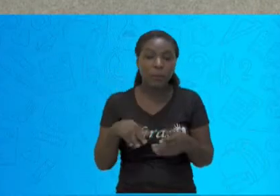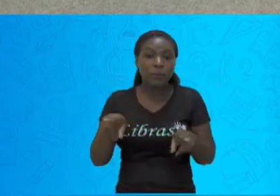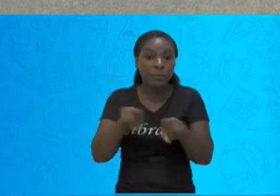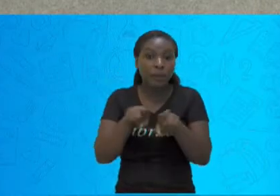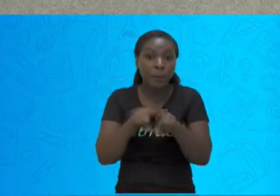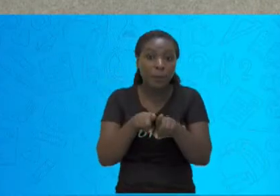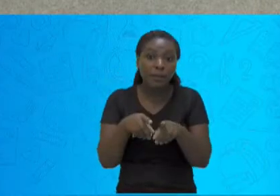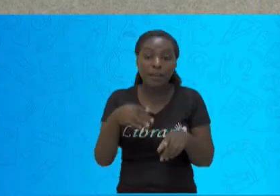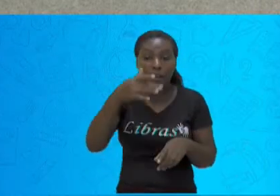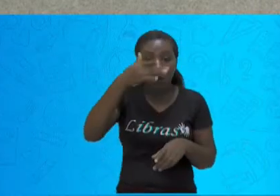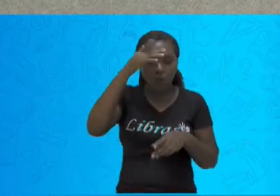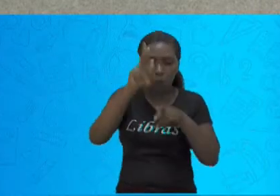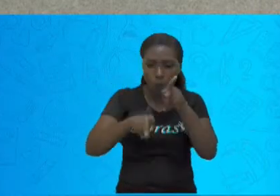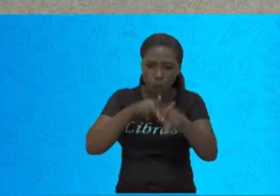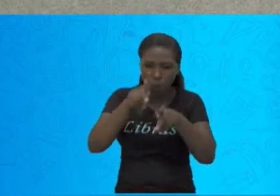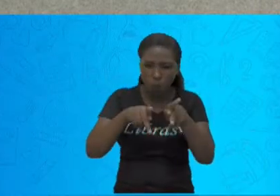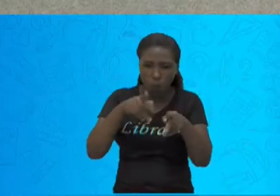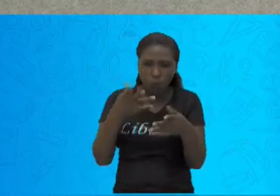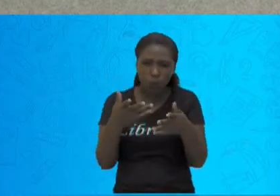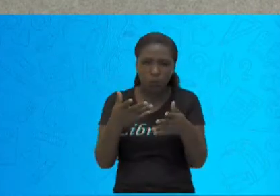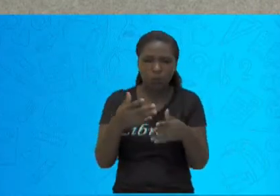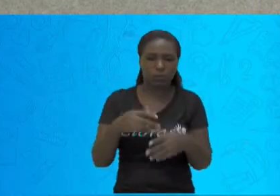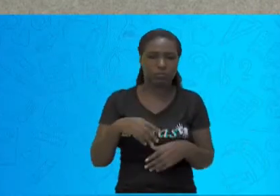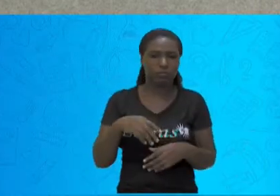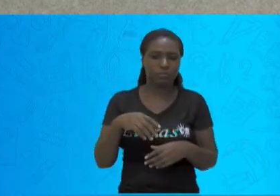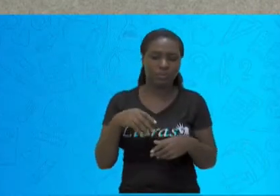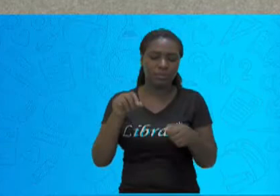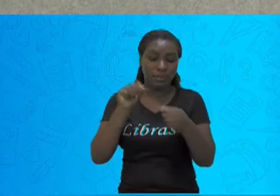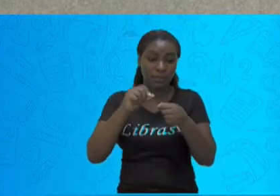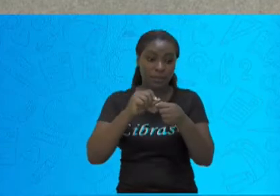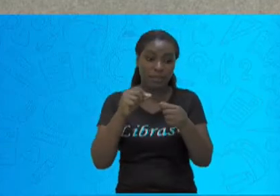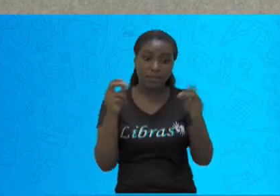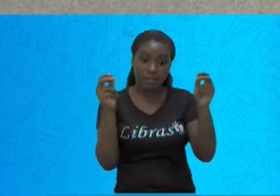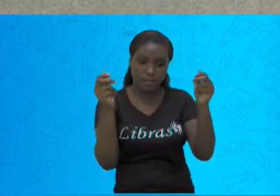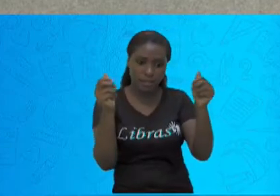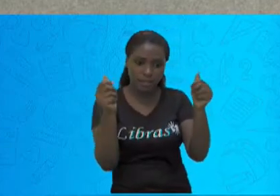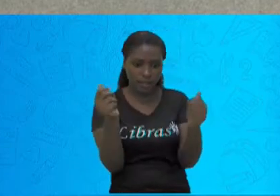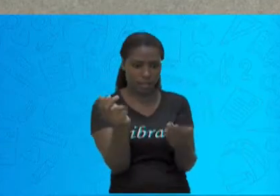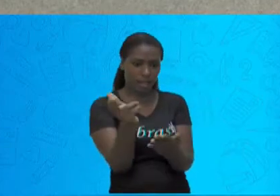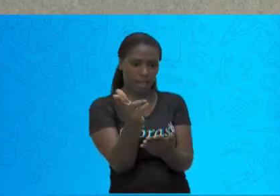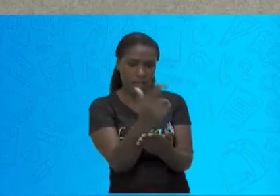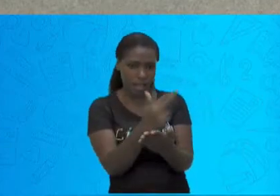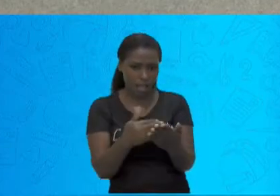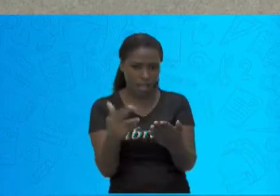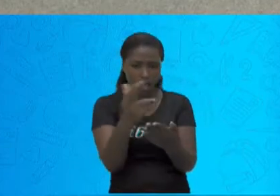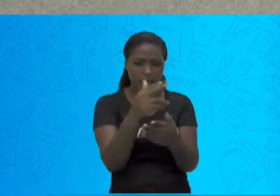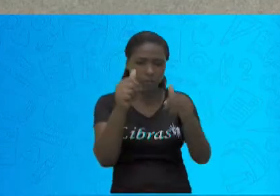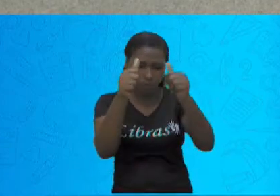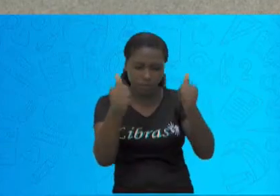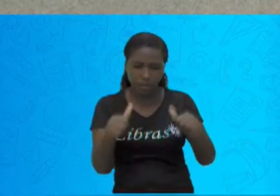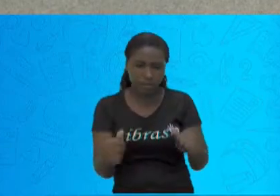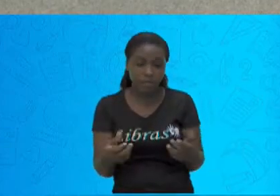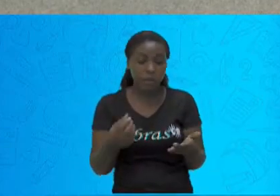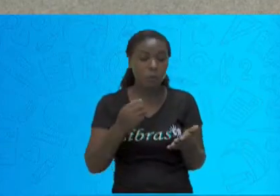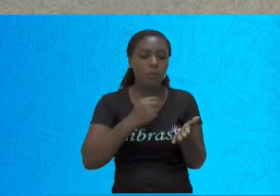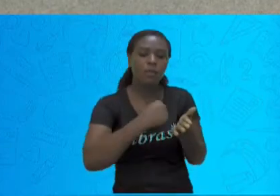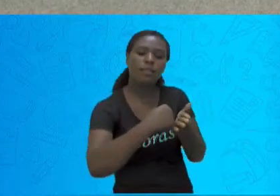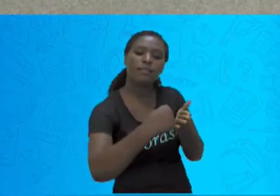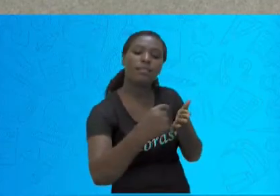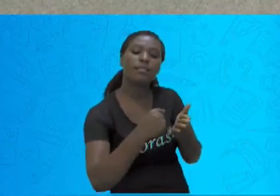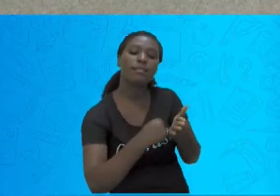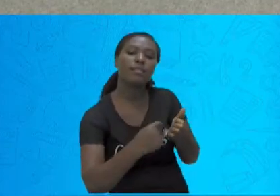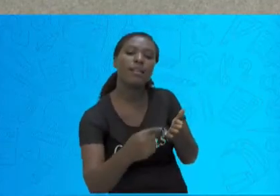No entanto, lá na Europa, no Renascimento, que vão começar